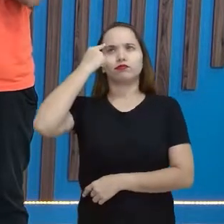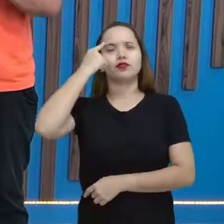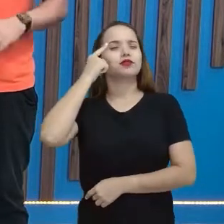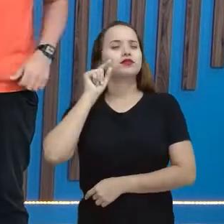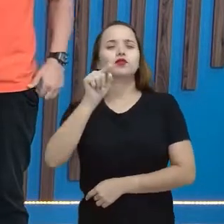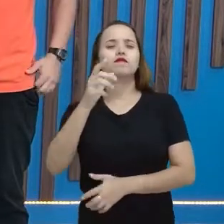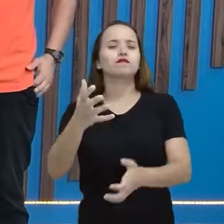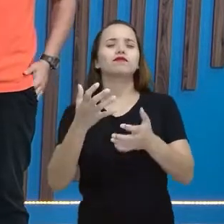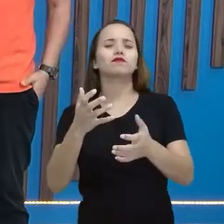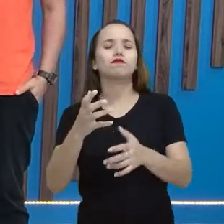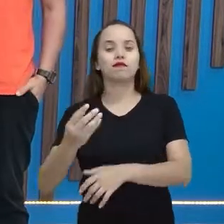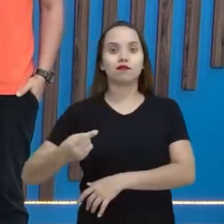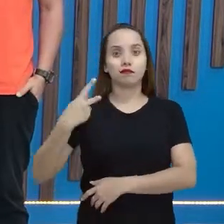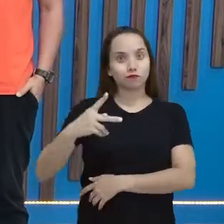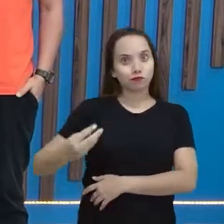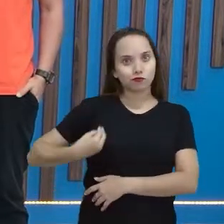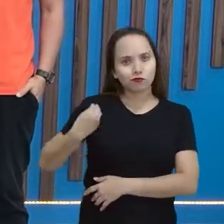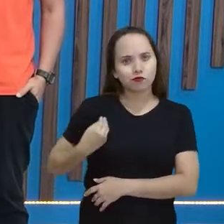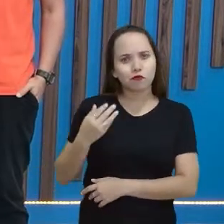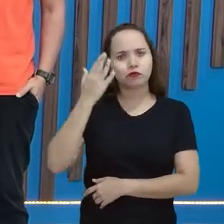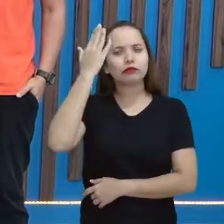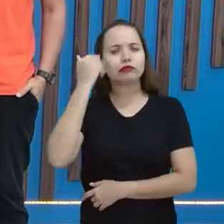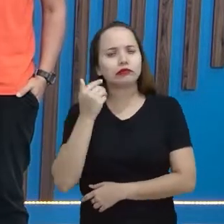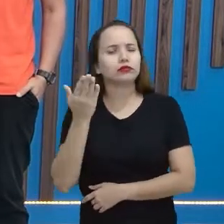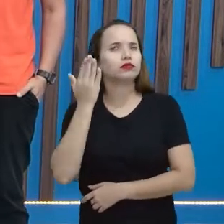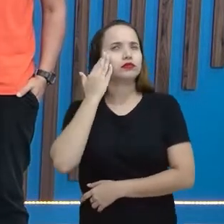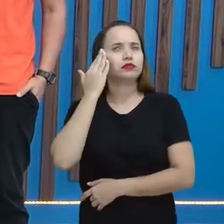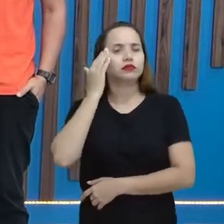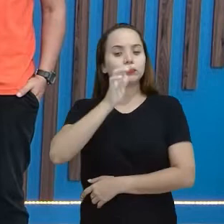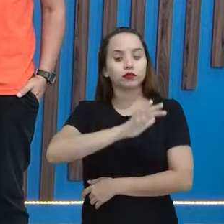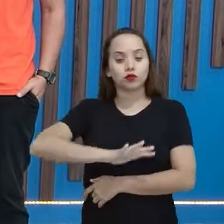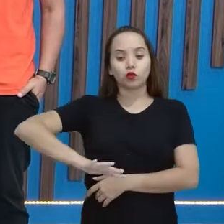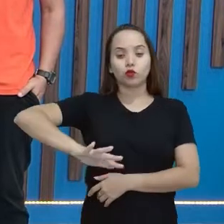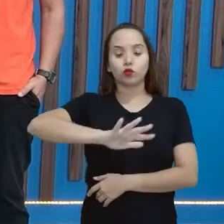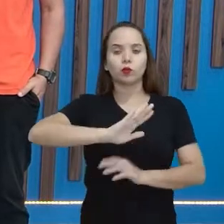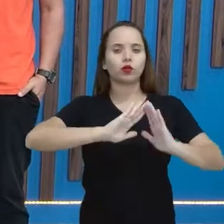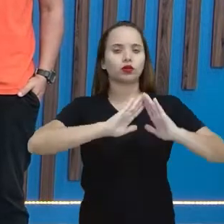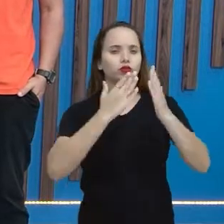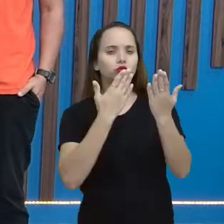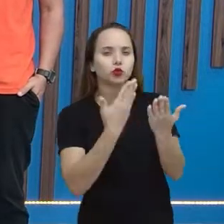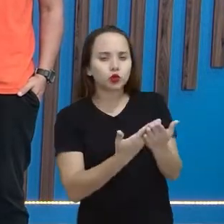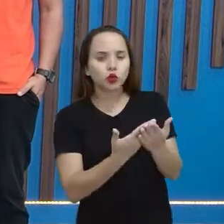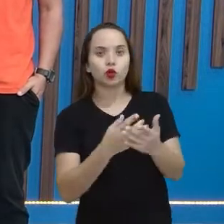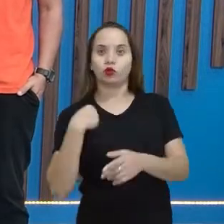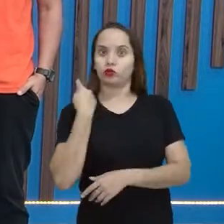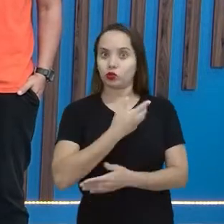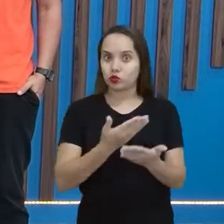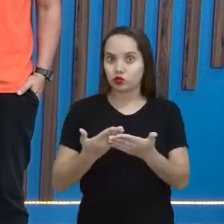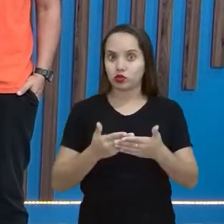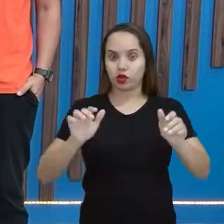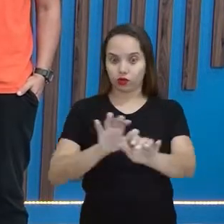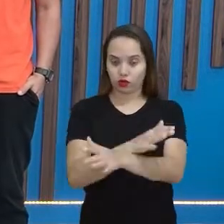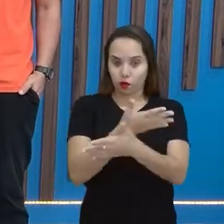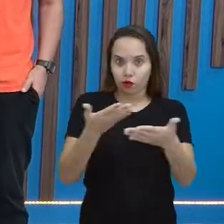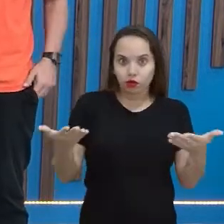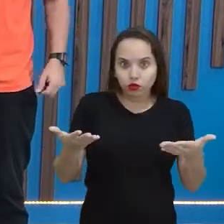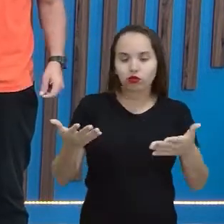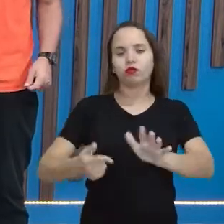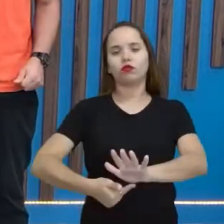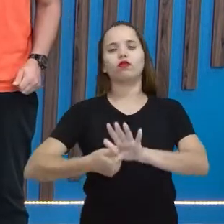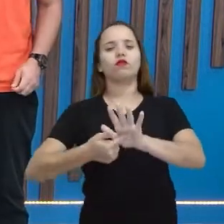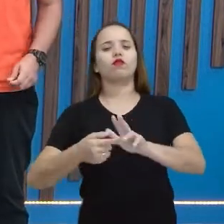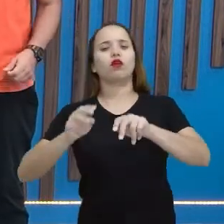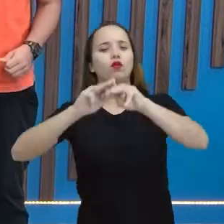da sua vida, saber que espaços como a escola, como na nossa aula magna a gente trouxe um